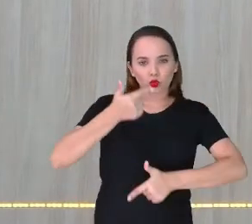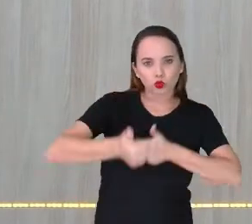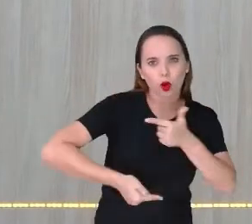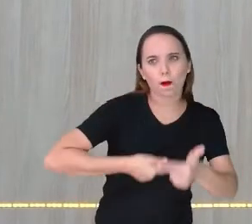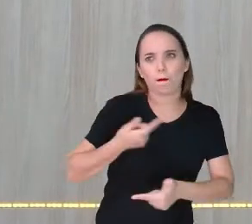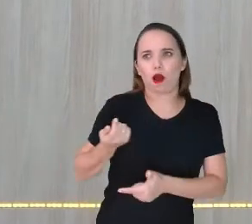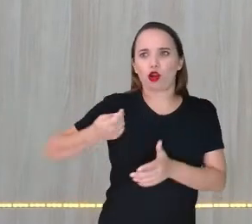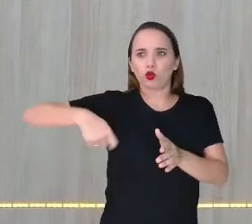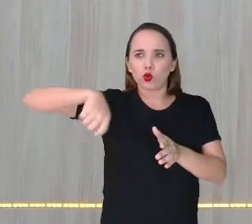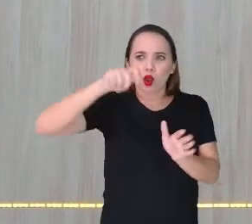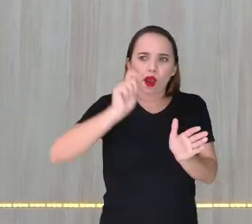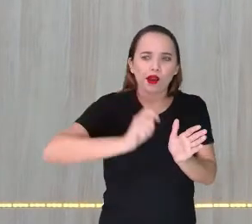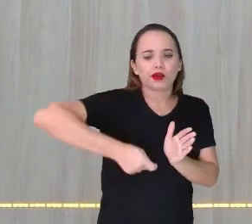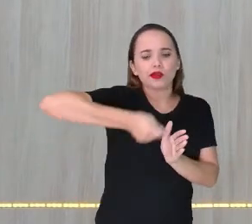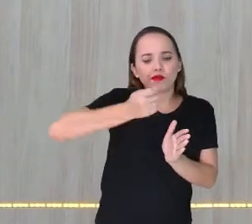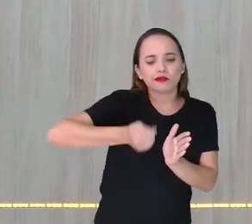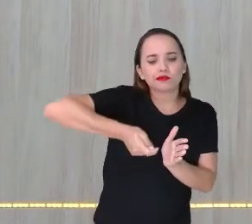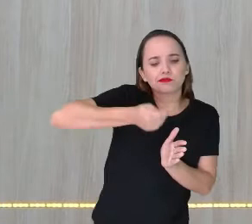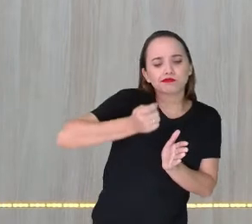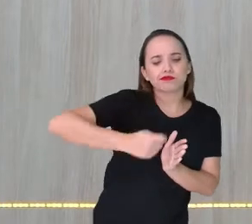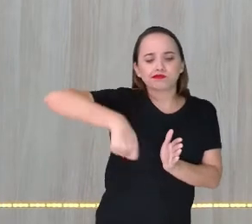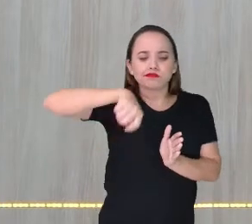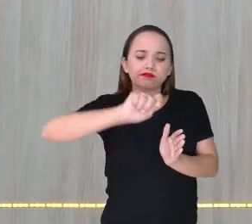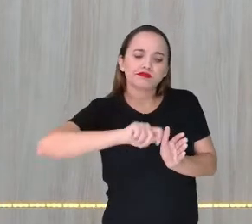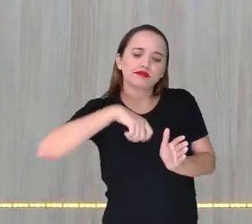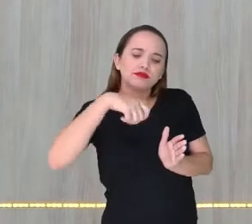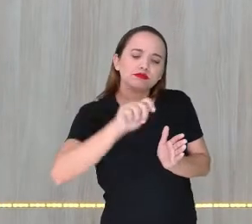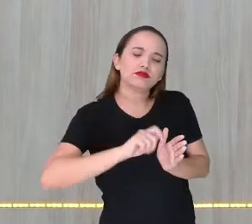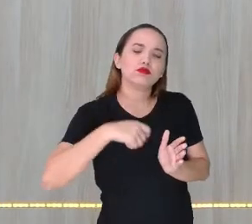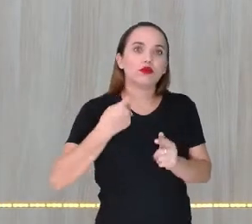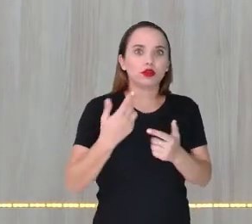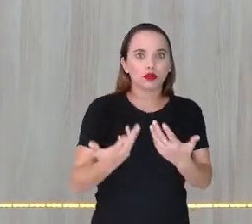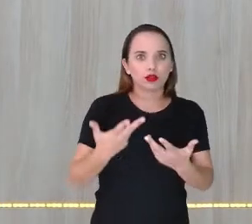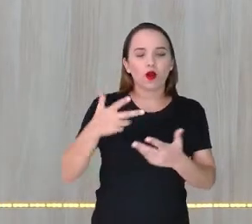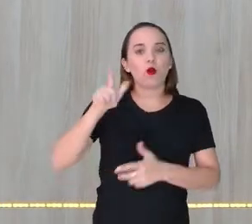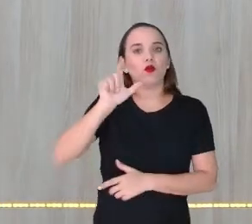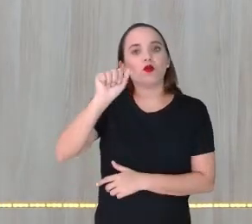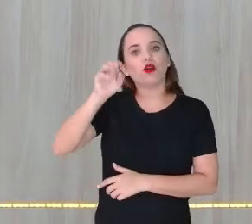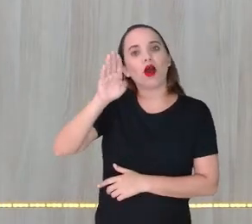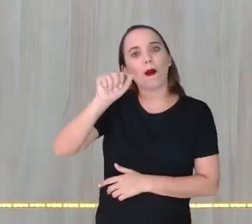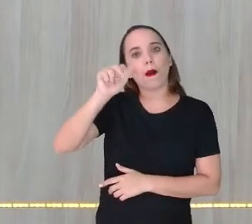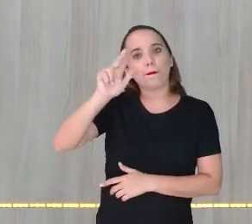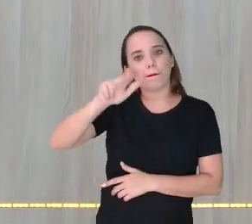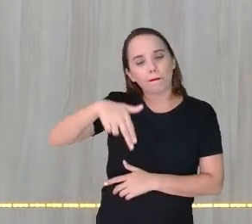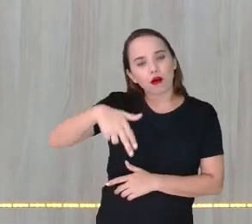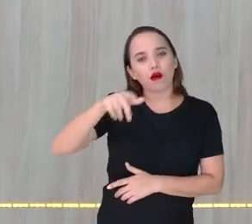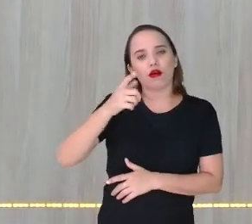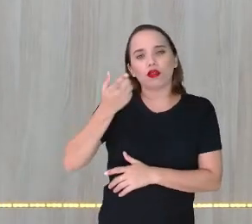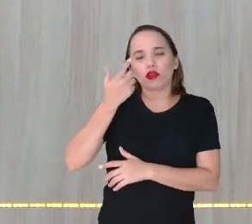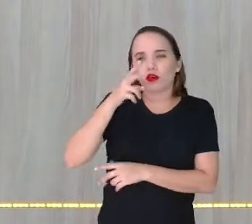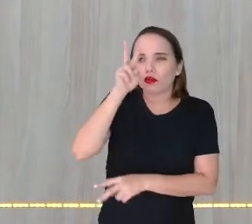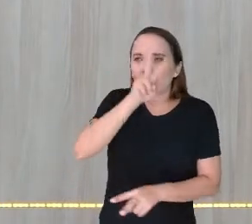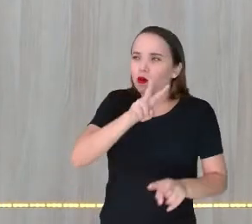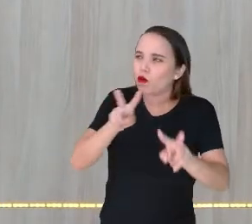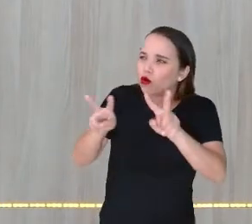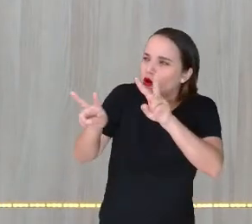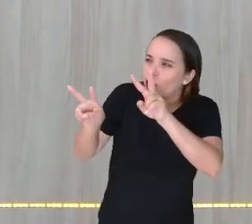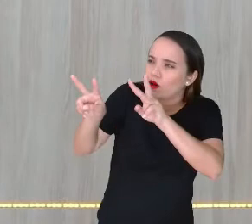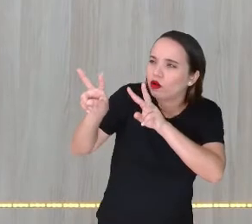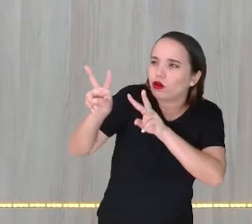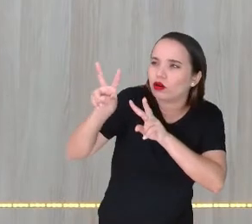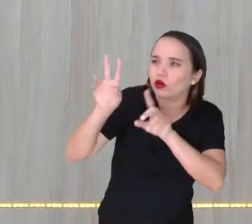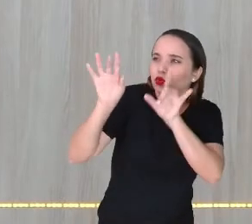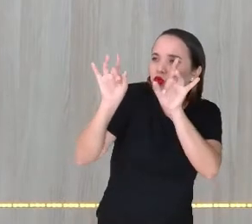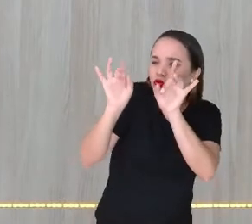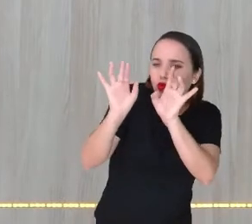fazer essa obra aí, né? Então ele tem um movimento que ele utiliza aí para passar o cimento, né? Então